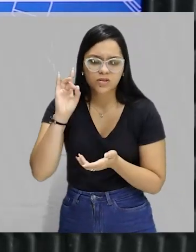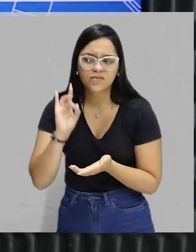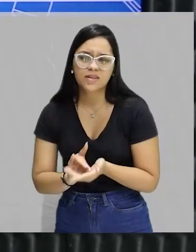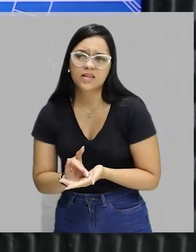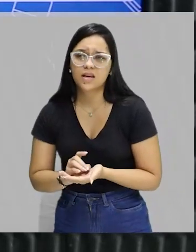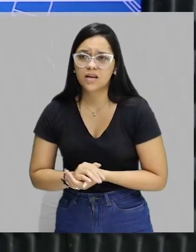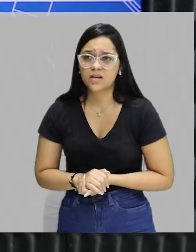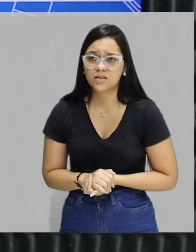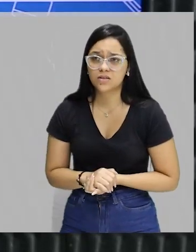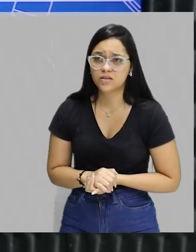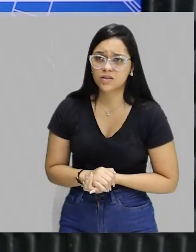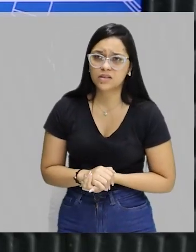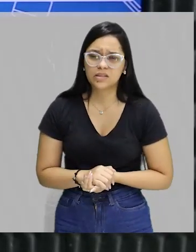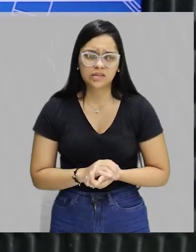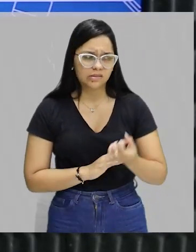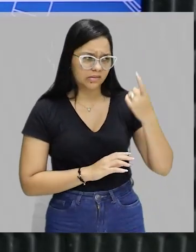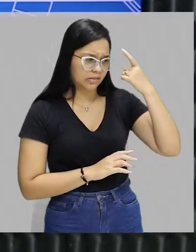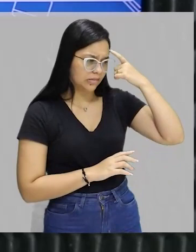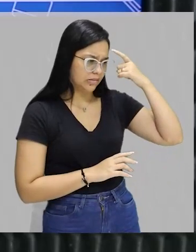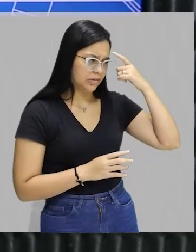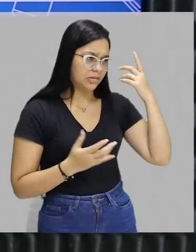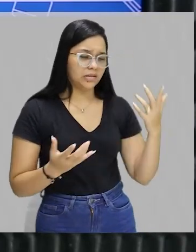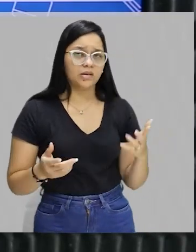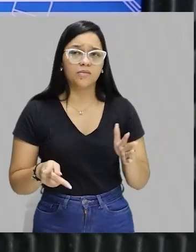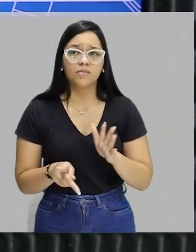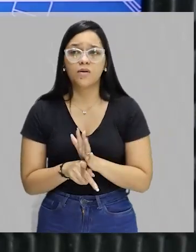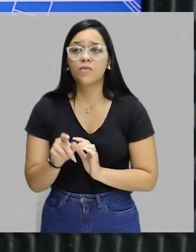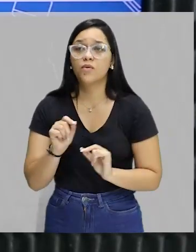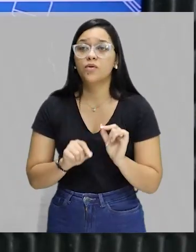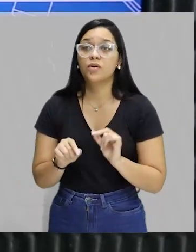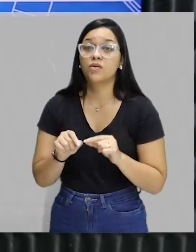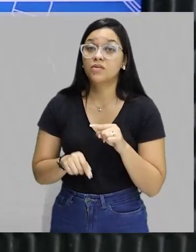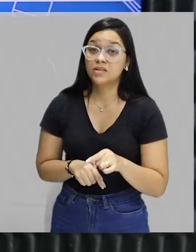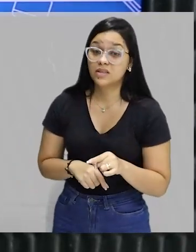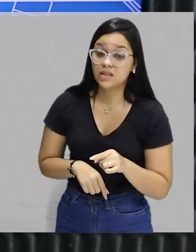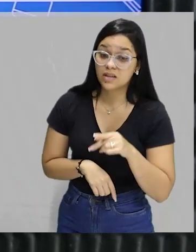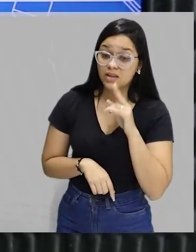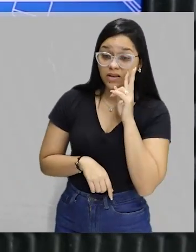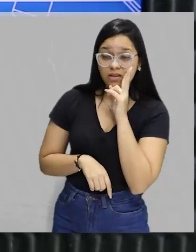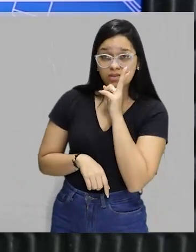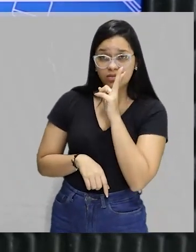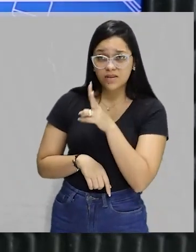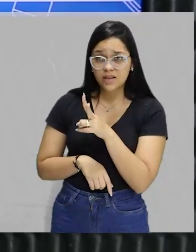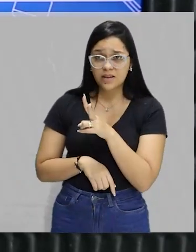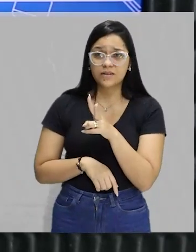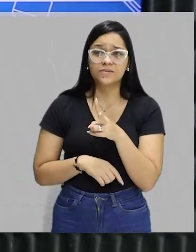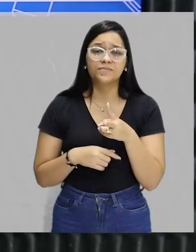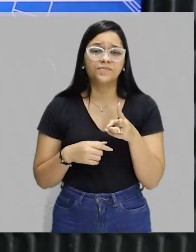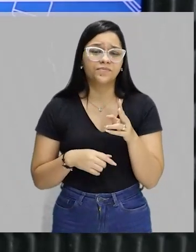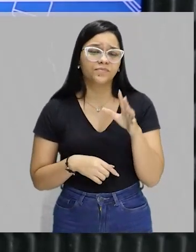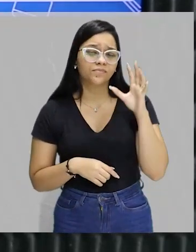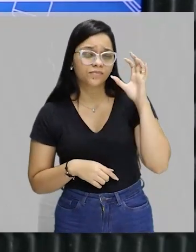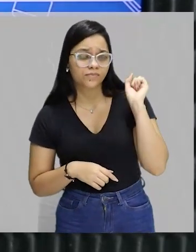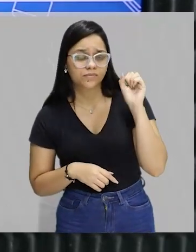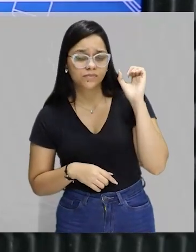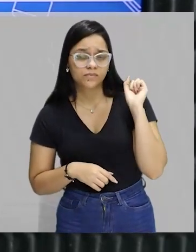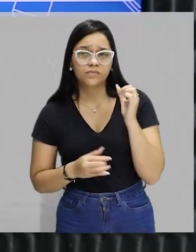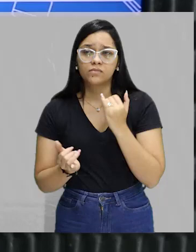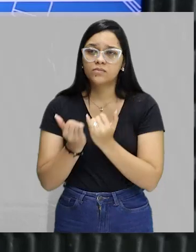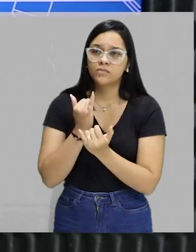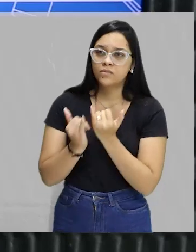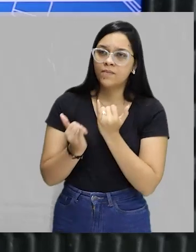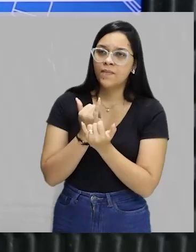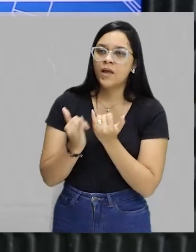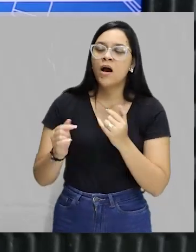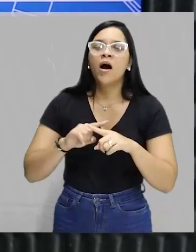verdade. E deu um bug na minha cabeça. A questão é, o que vocês assistem, o que vocês consomem, o que vocês ouvem, que parece que é